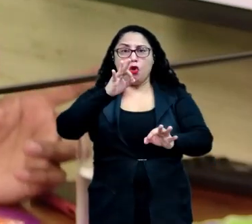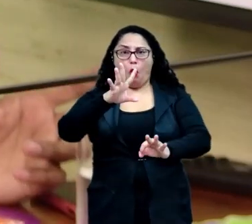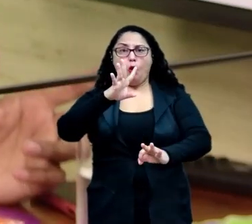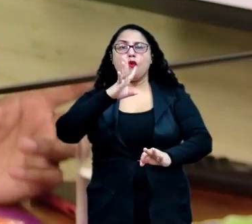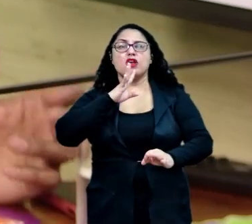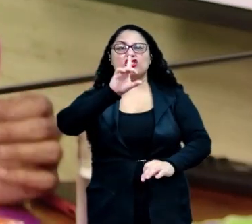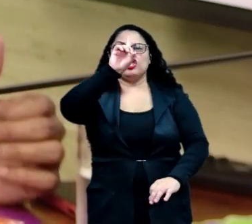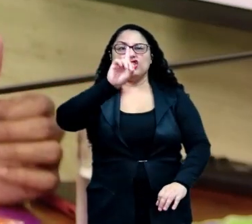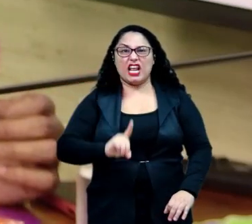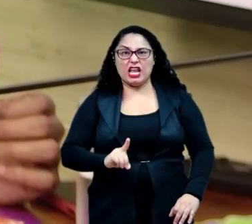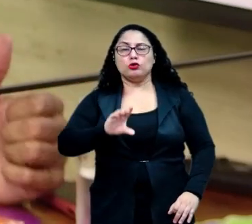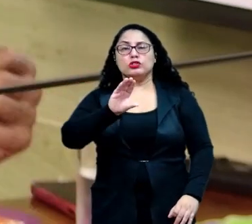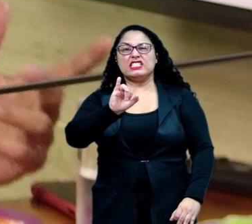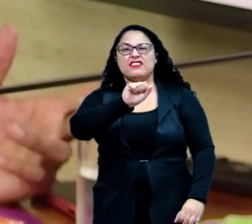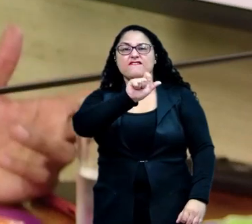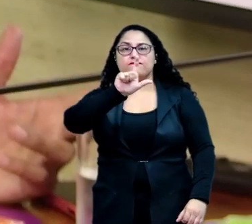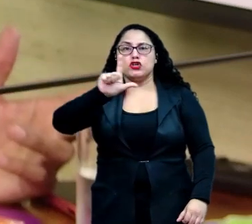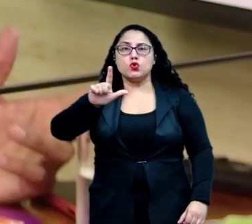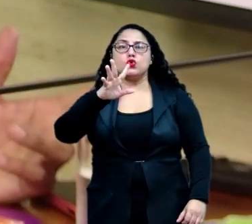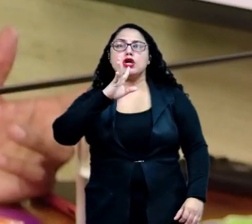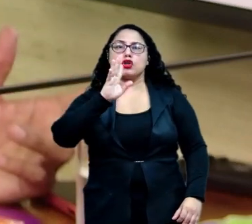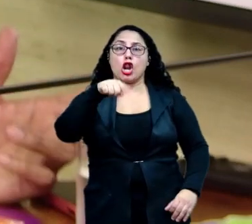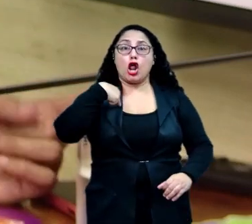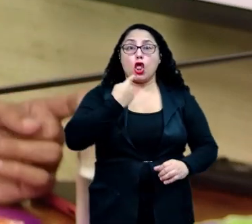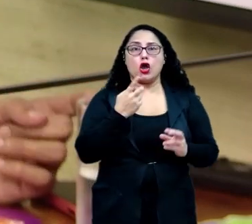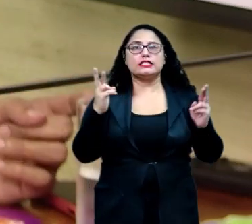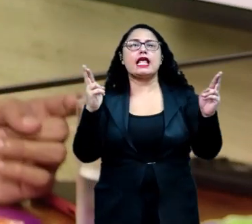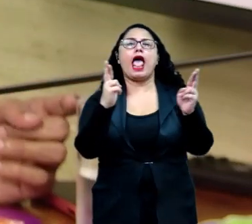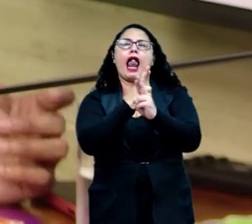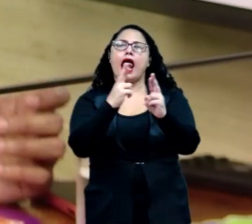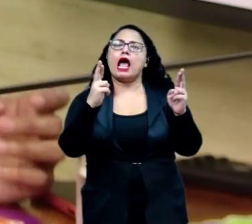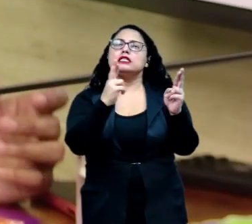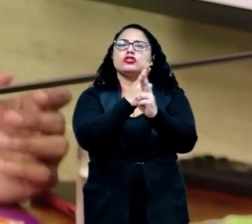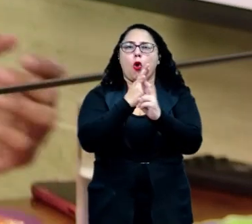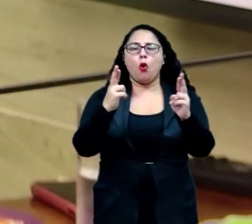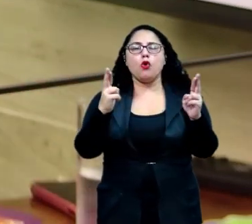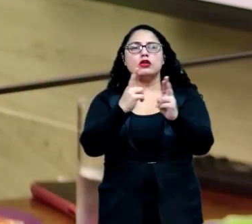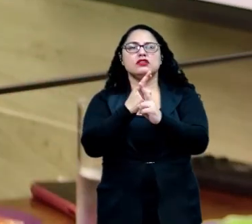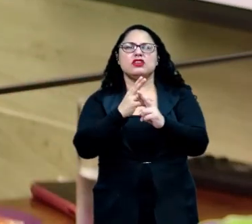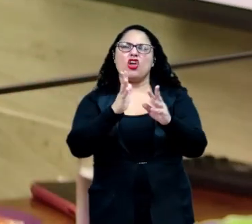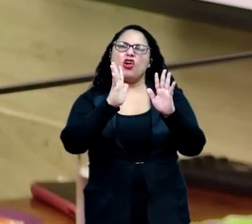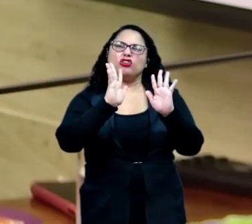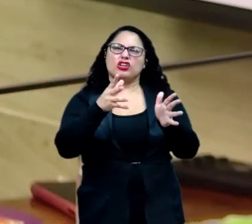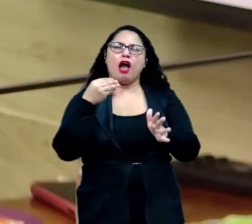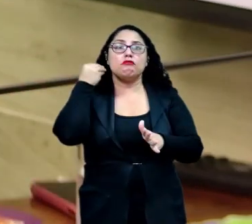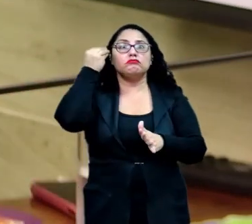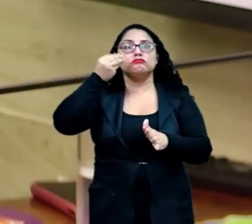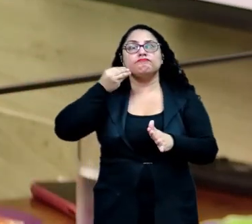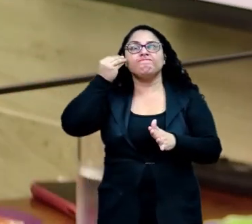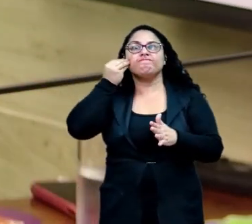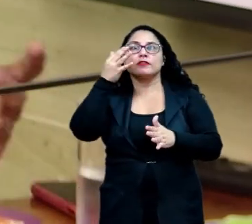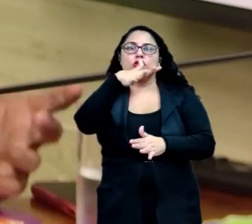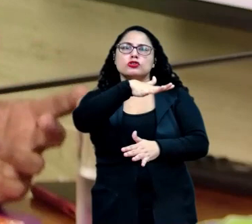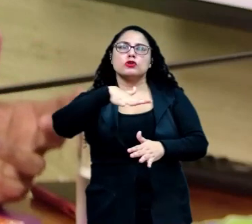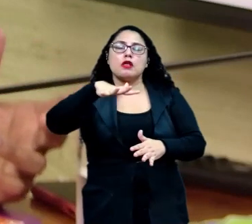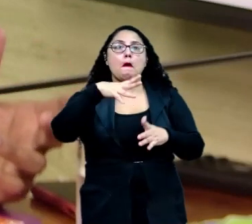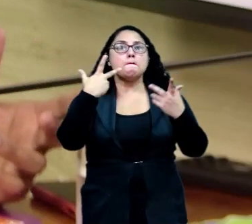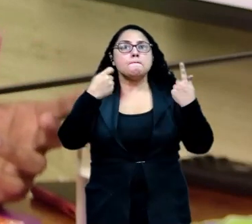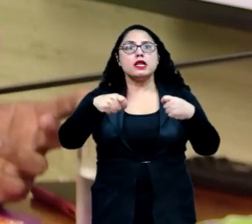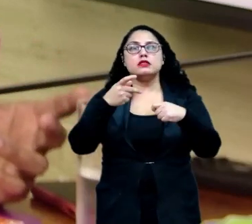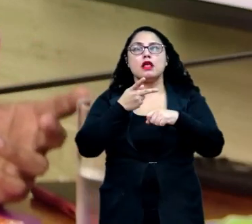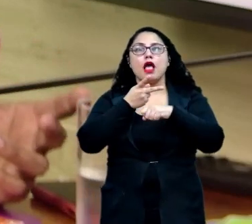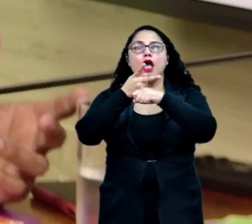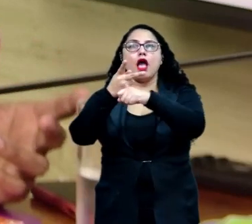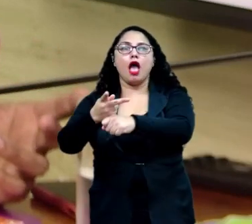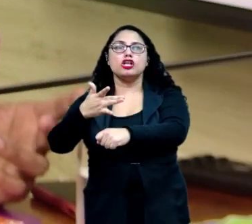reconhecimento dos direitos civis, o reconhecimento das nossas relações. Então, eu já vivi uma situação assim, de eu precisar ir num